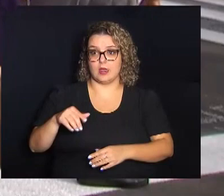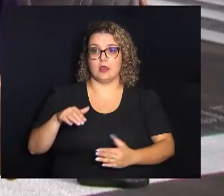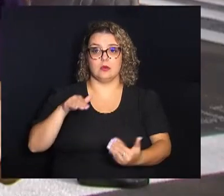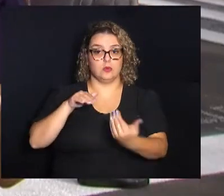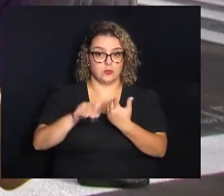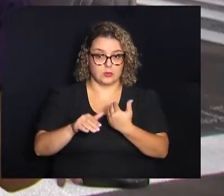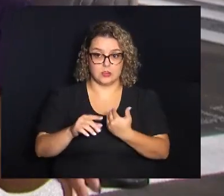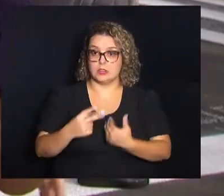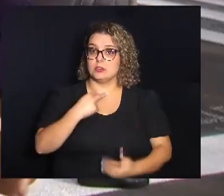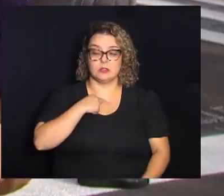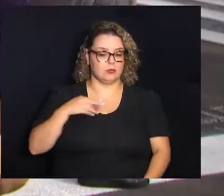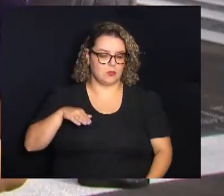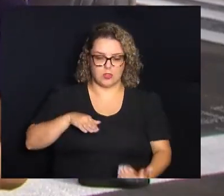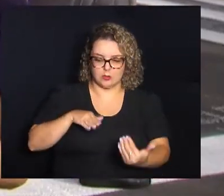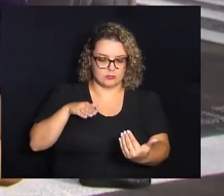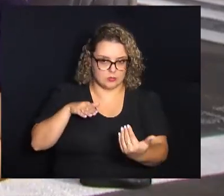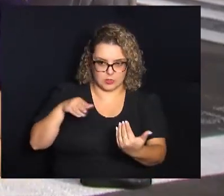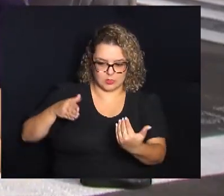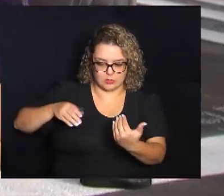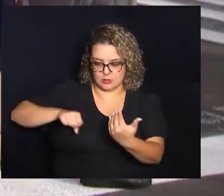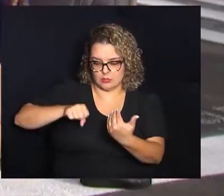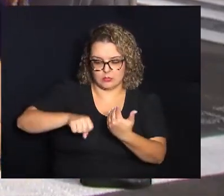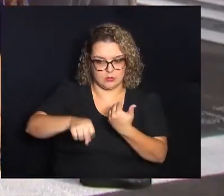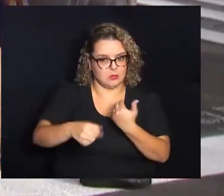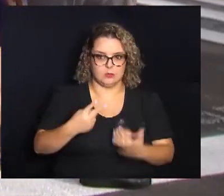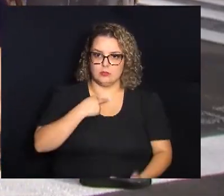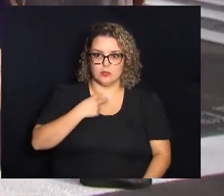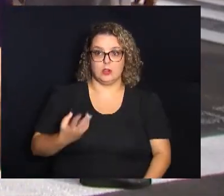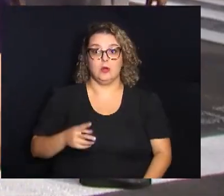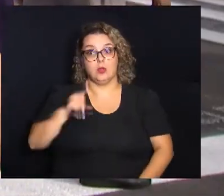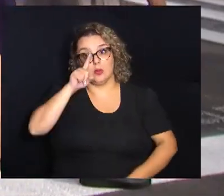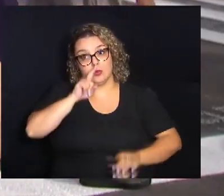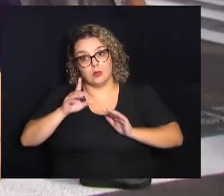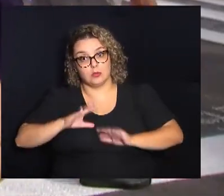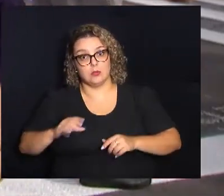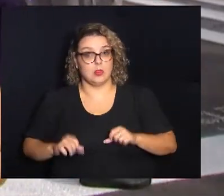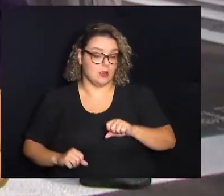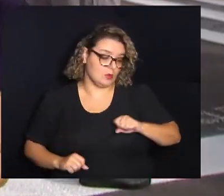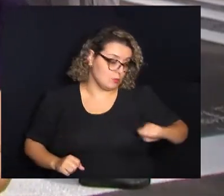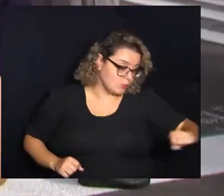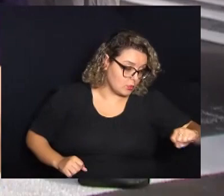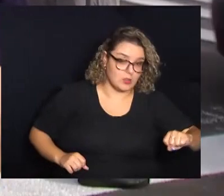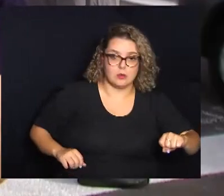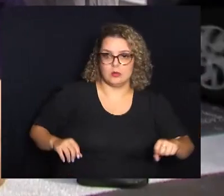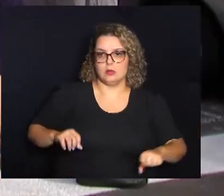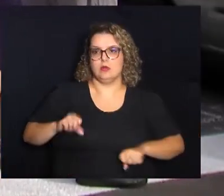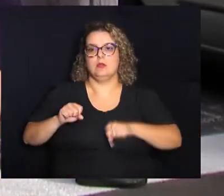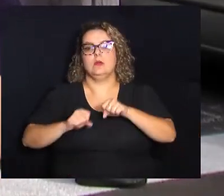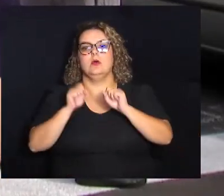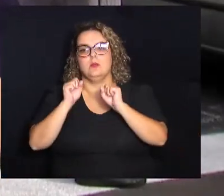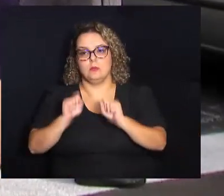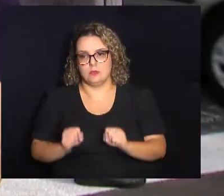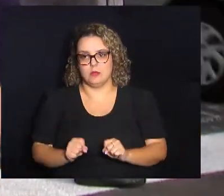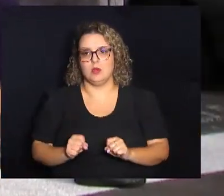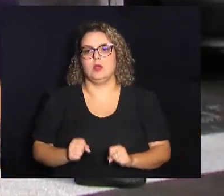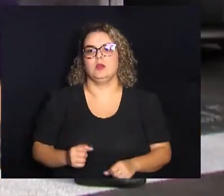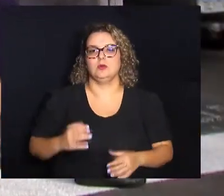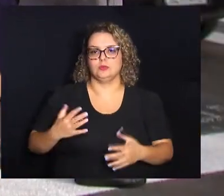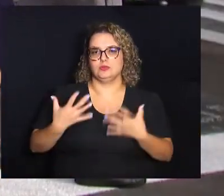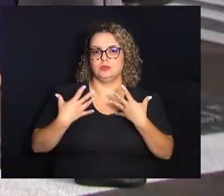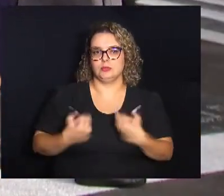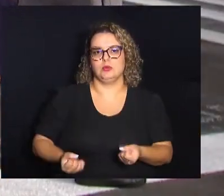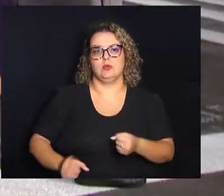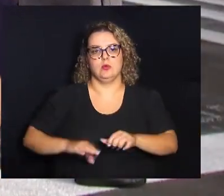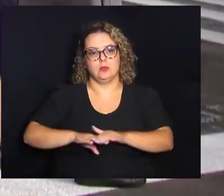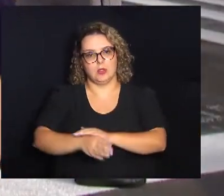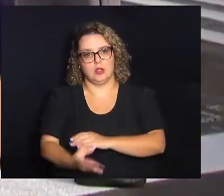com o estacionamento e a abertura de portas dos carros, né? Então ele pode pedalar pela via, adotando os hábitos de